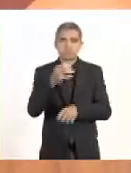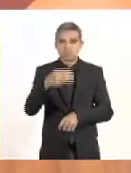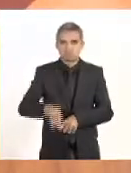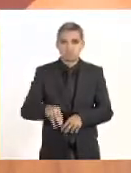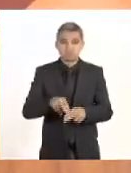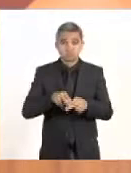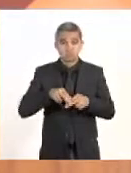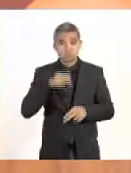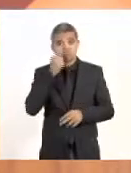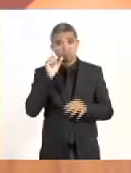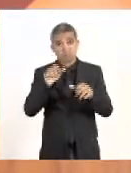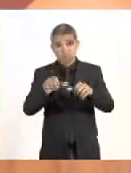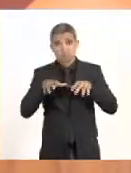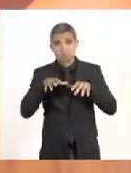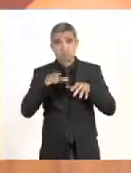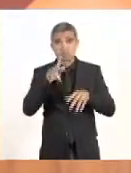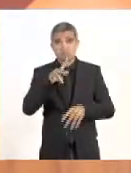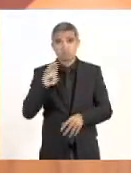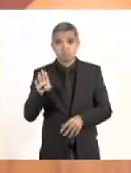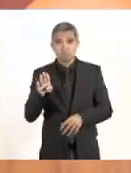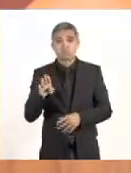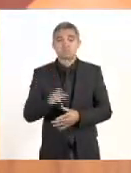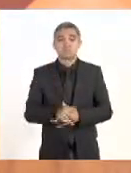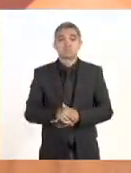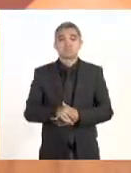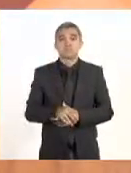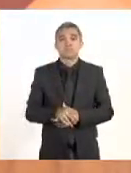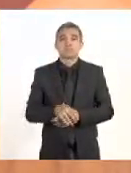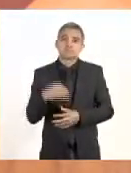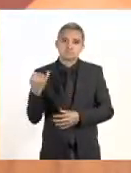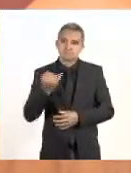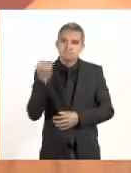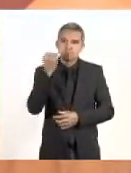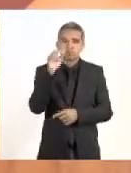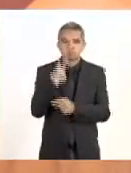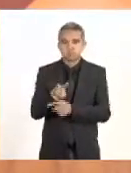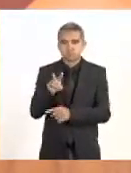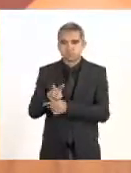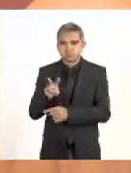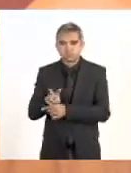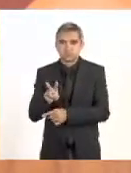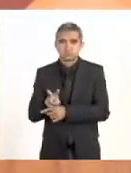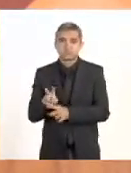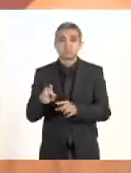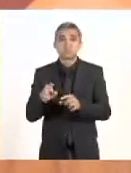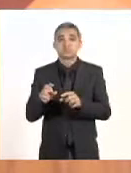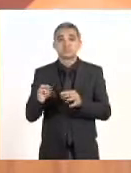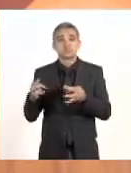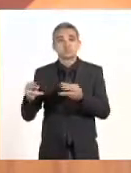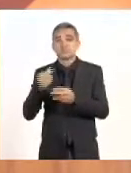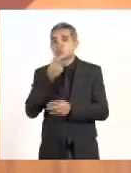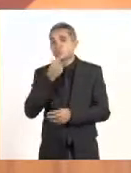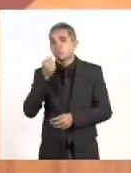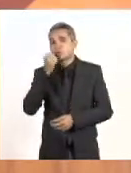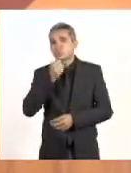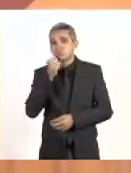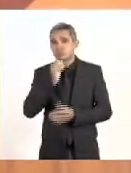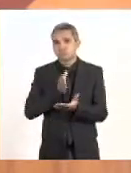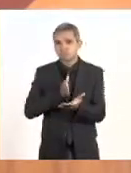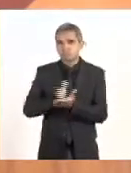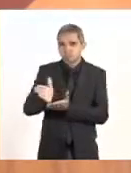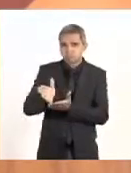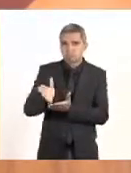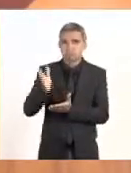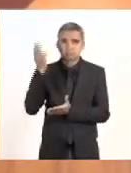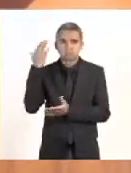ela teve essa base, esse alicerce, essa condição realmente de defesa, acima de tudo, daqueles homens e mulheres ávidos